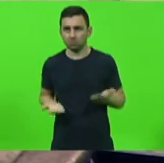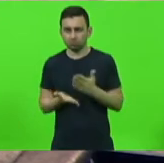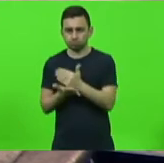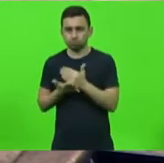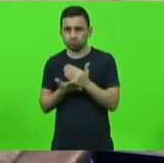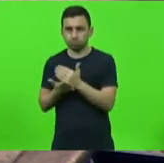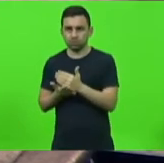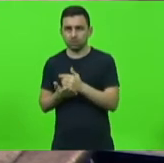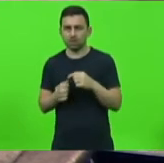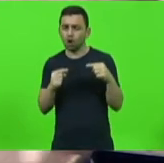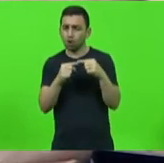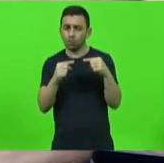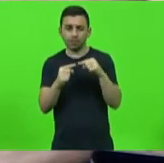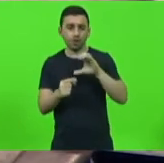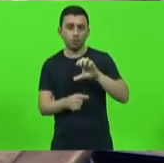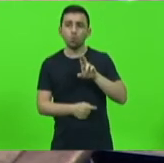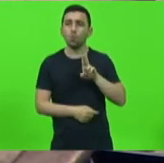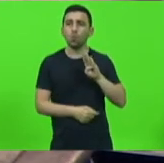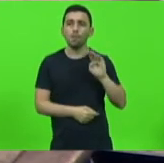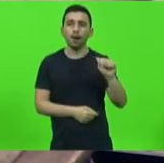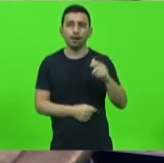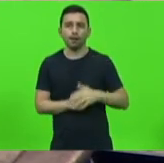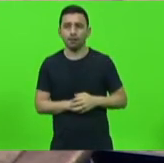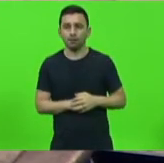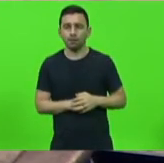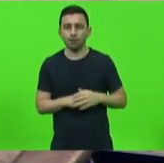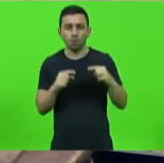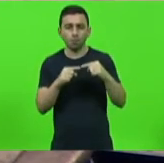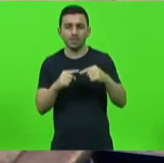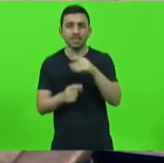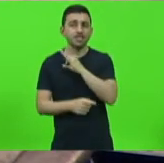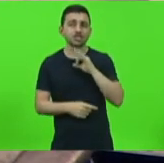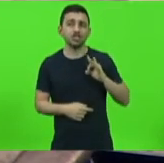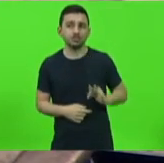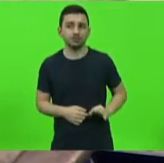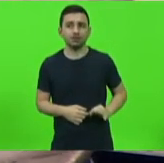Cuba. Isso é lá na China.